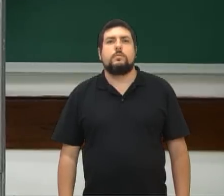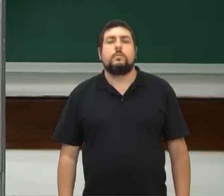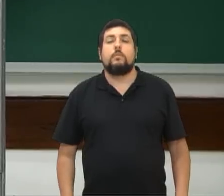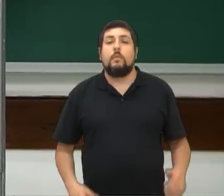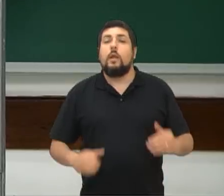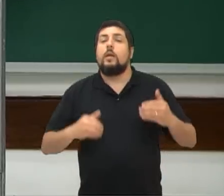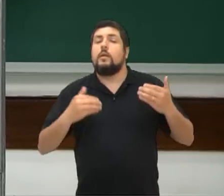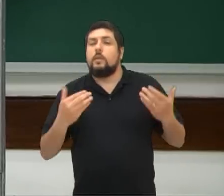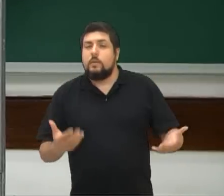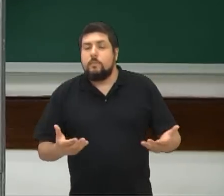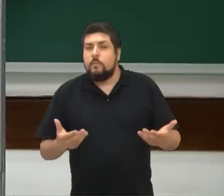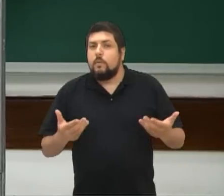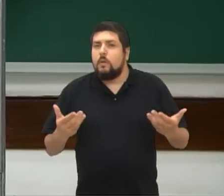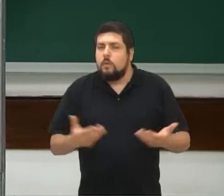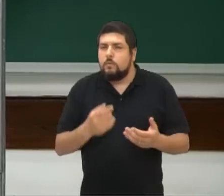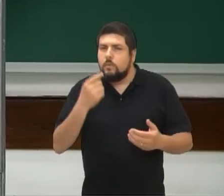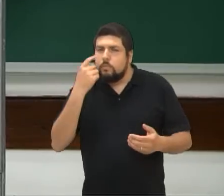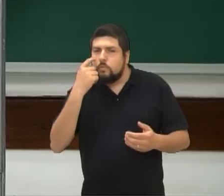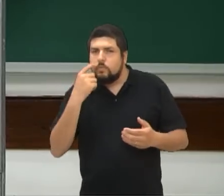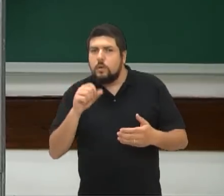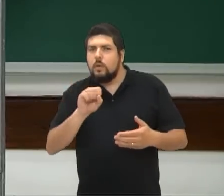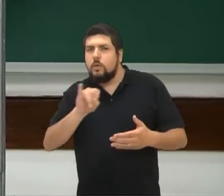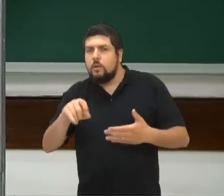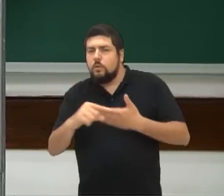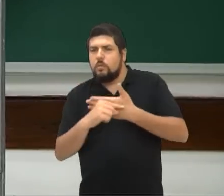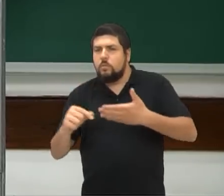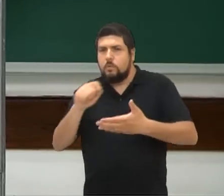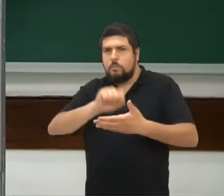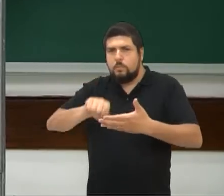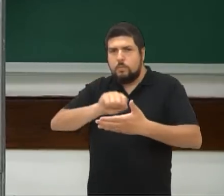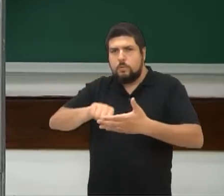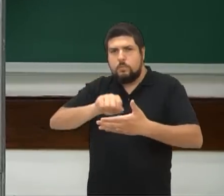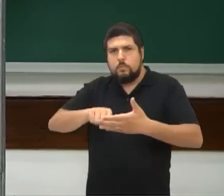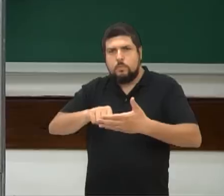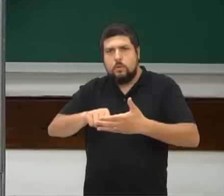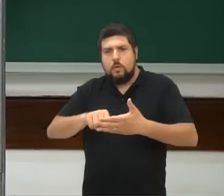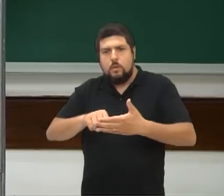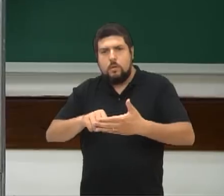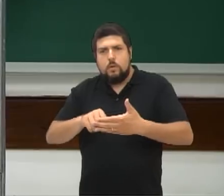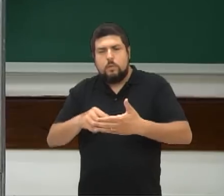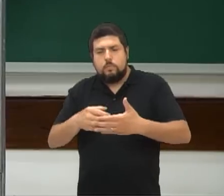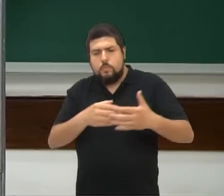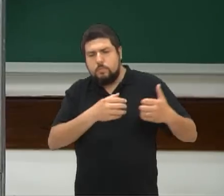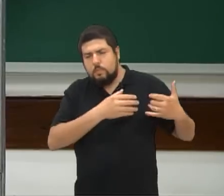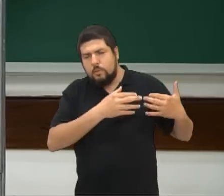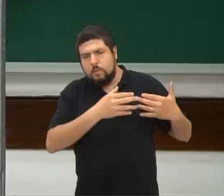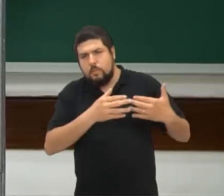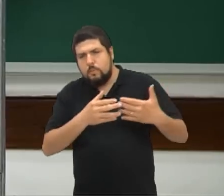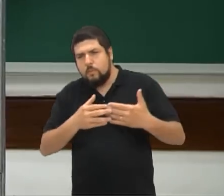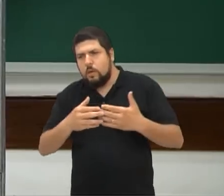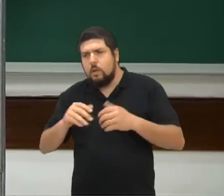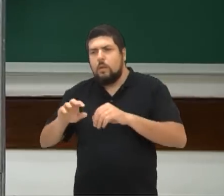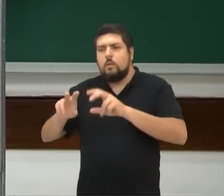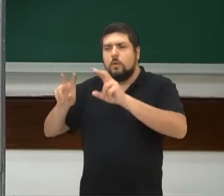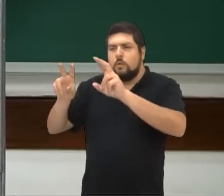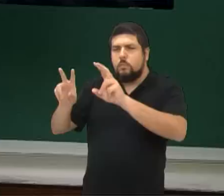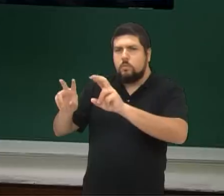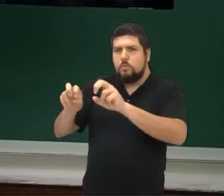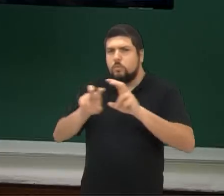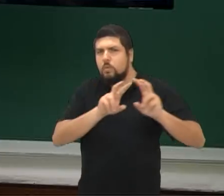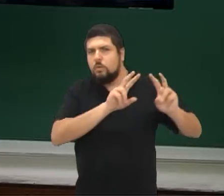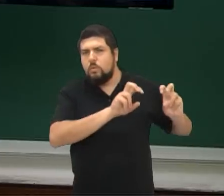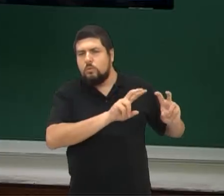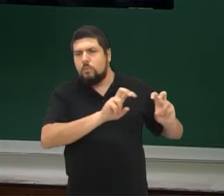Então a gente vai ver se ela retoma alguma das coisas que ela já tinha dito antes. Você achou aí? Conseguiu achar? Vamos